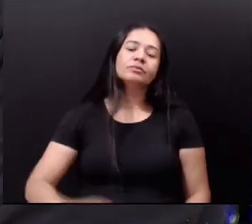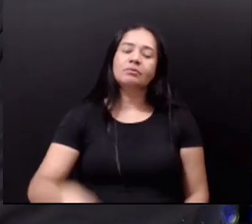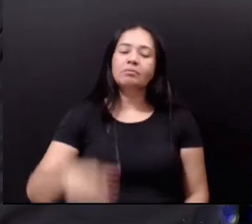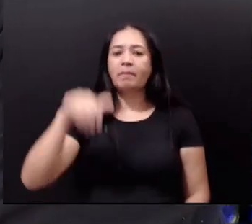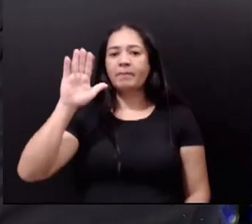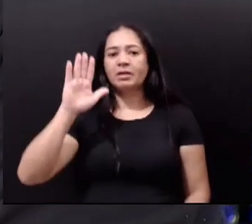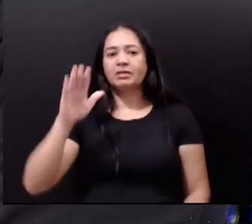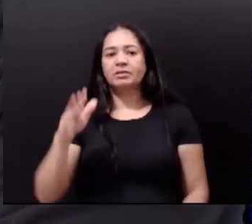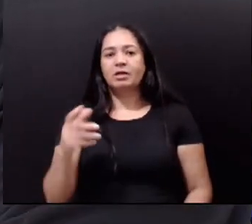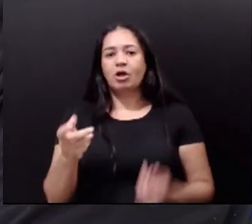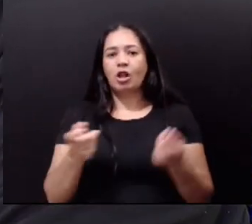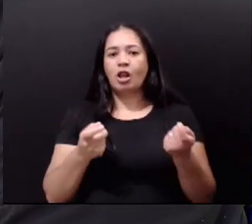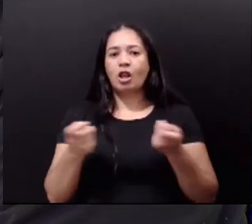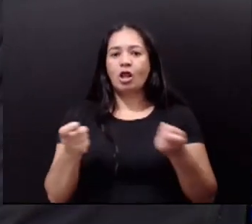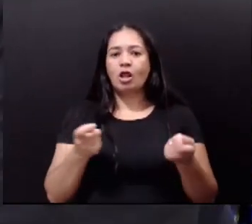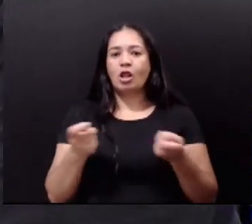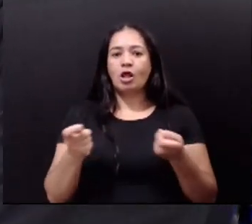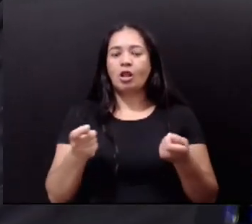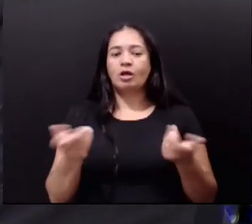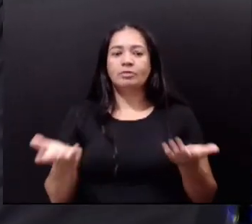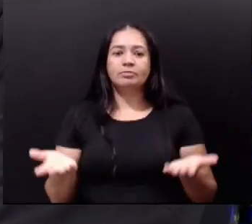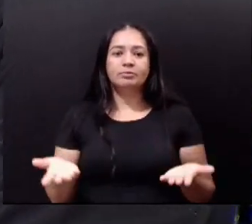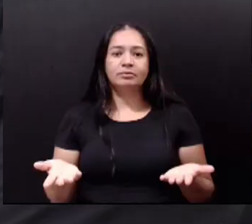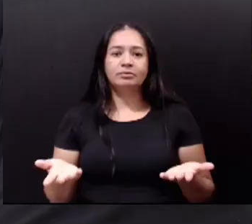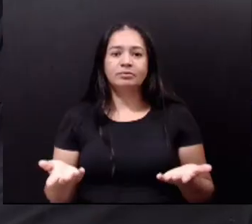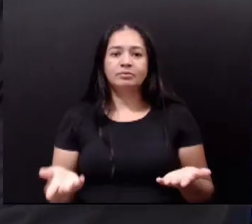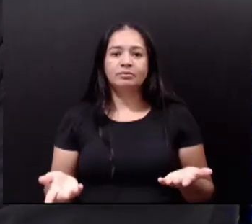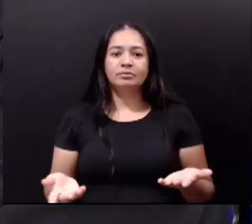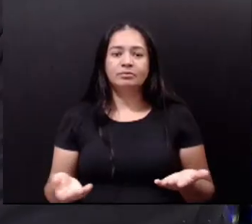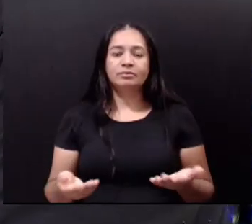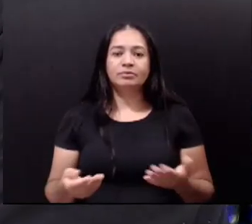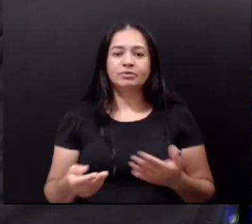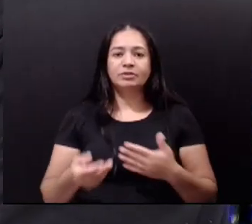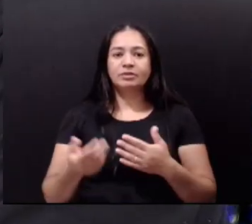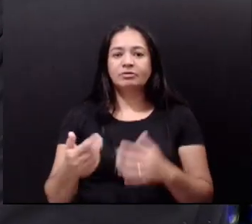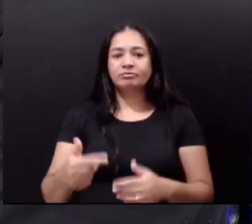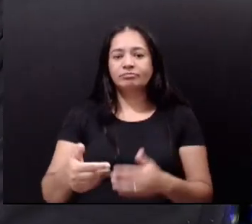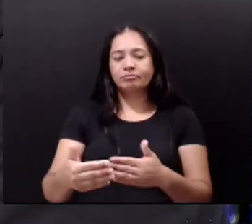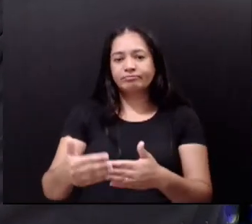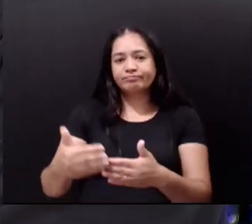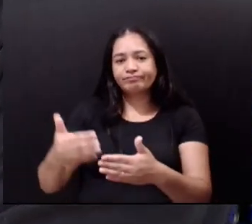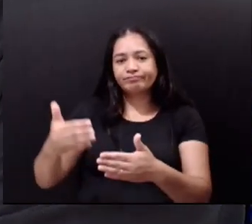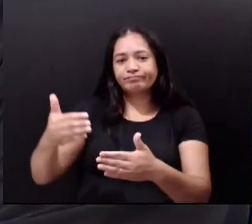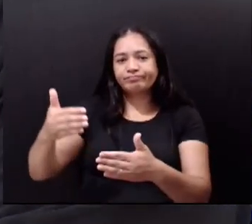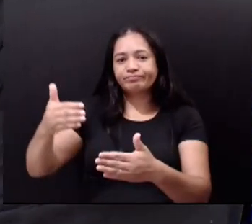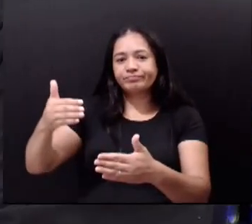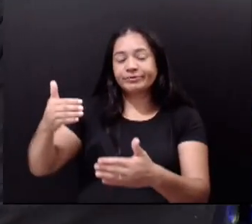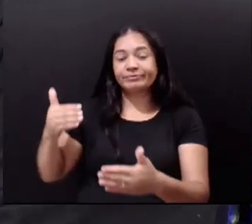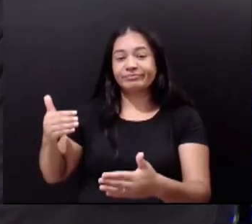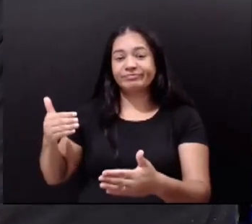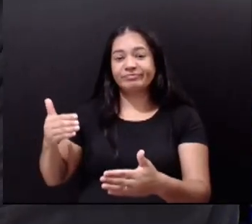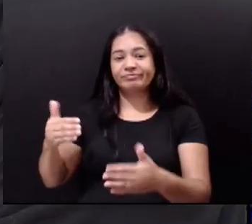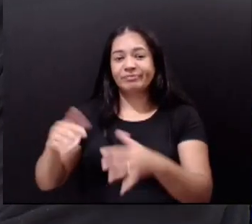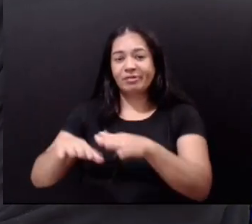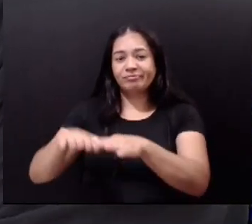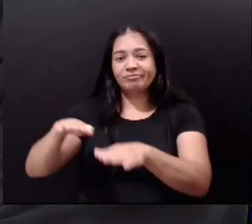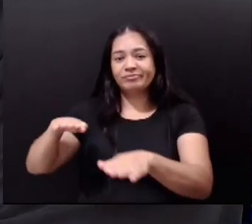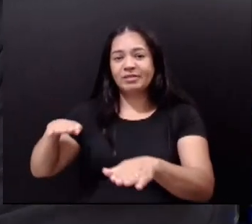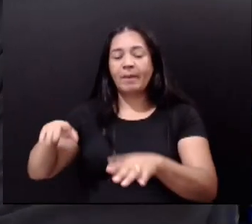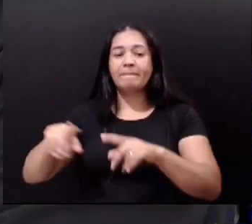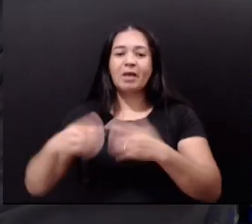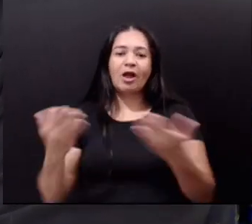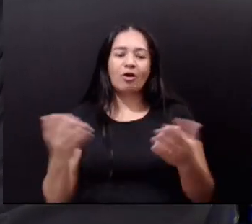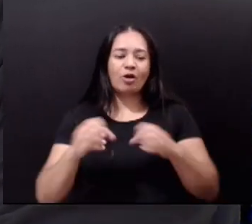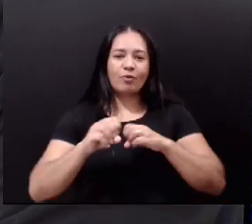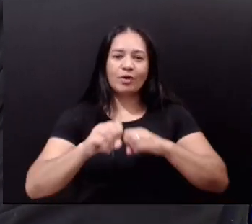controladora, vamos dizer assim, transgredir e levar uma educação mais aberta, mais horizontal, mais